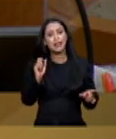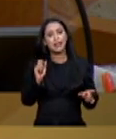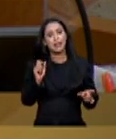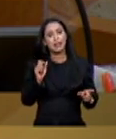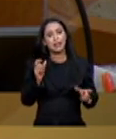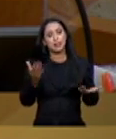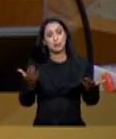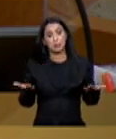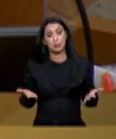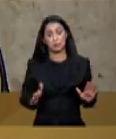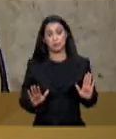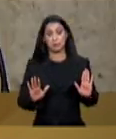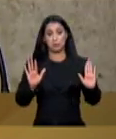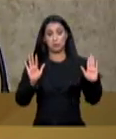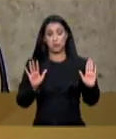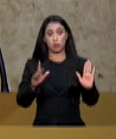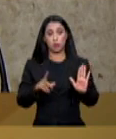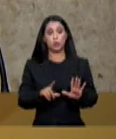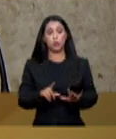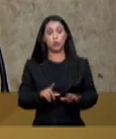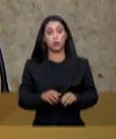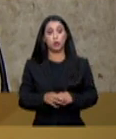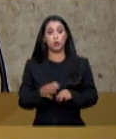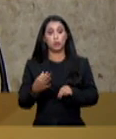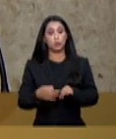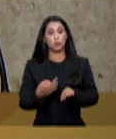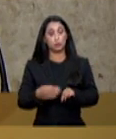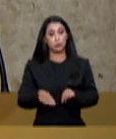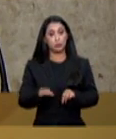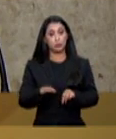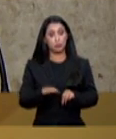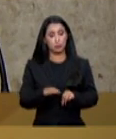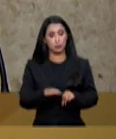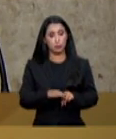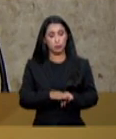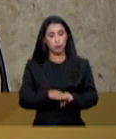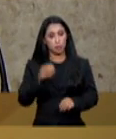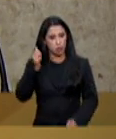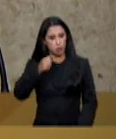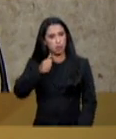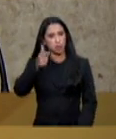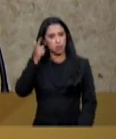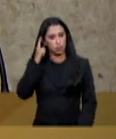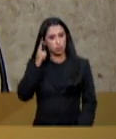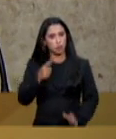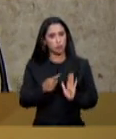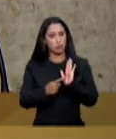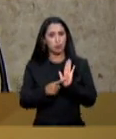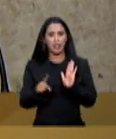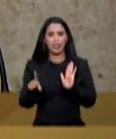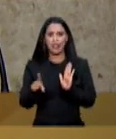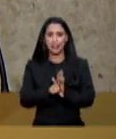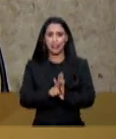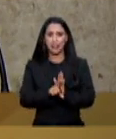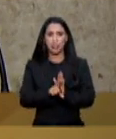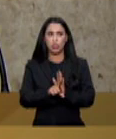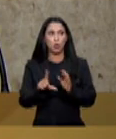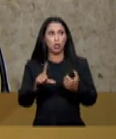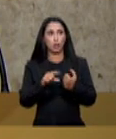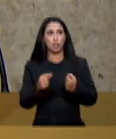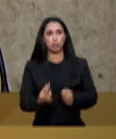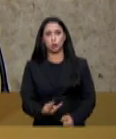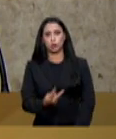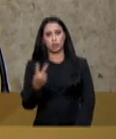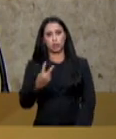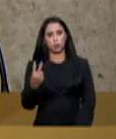de... Mas né? Como destacou bem o ministro Alexandre Moraes, a lei não se restringe ao artigo